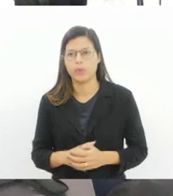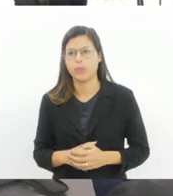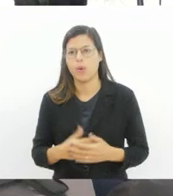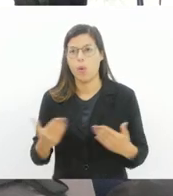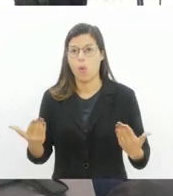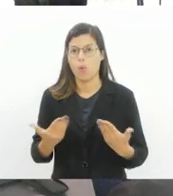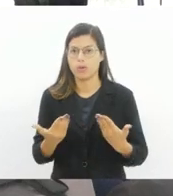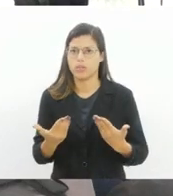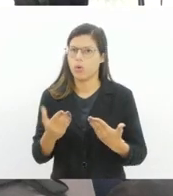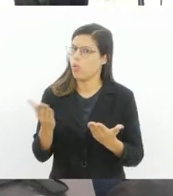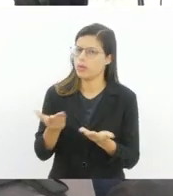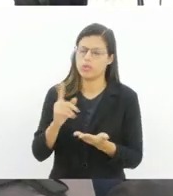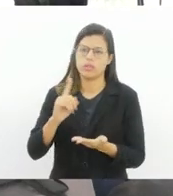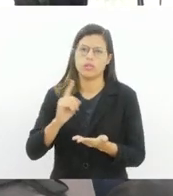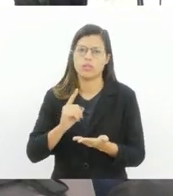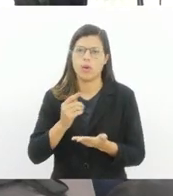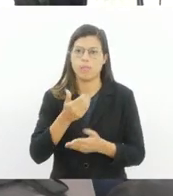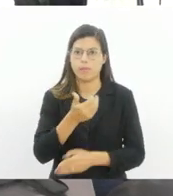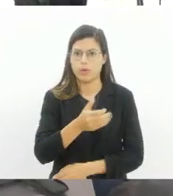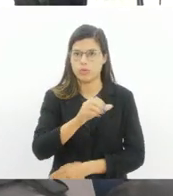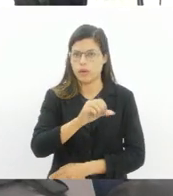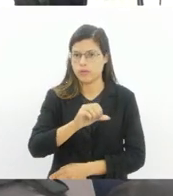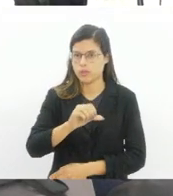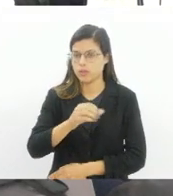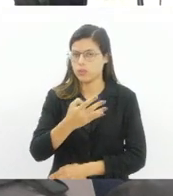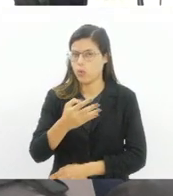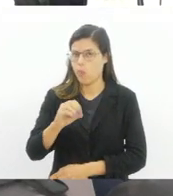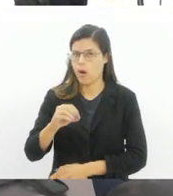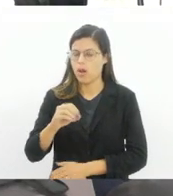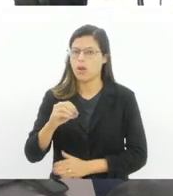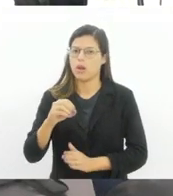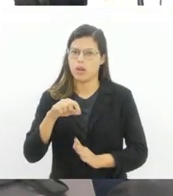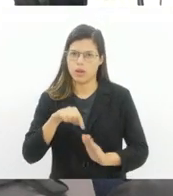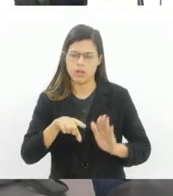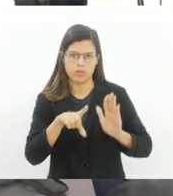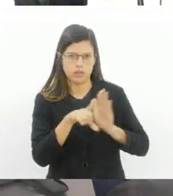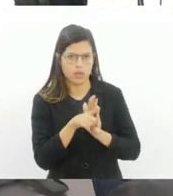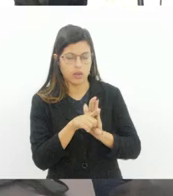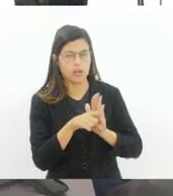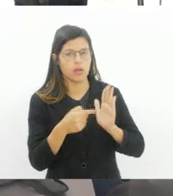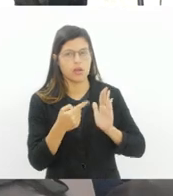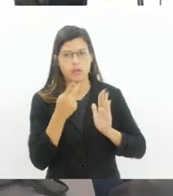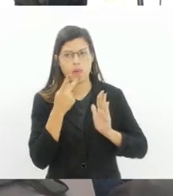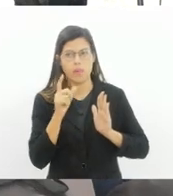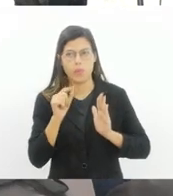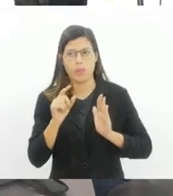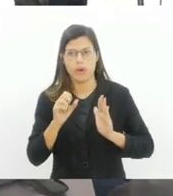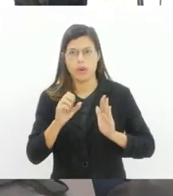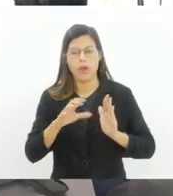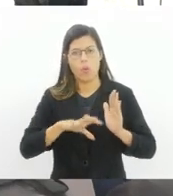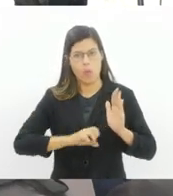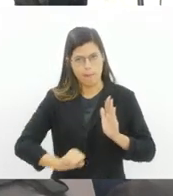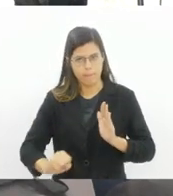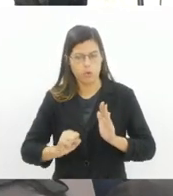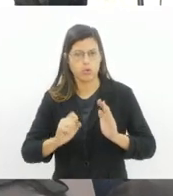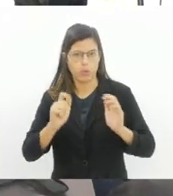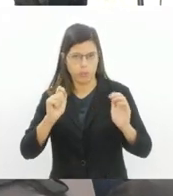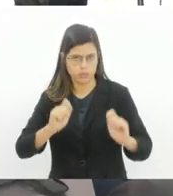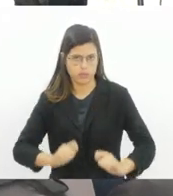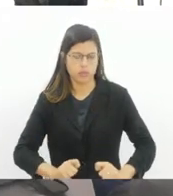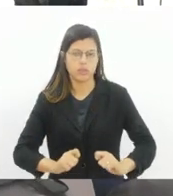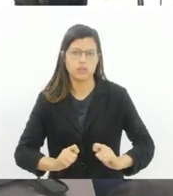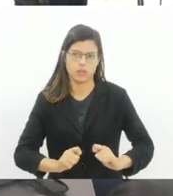não, né? Desde 1940, o Código Penal brasileiro estabelece que a interrupção da gravidez é possível nos